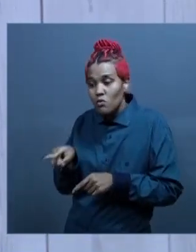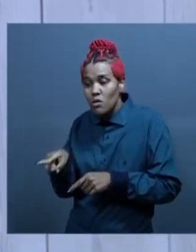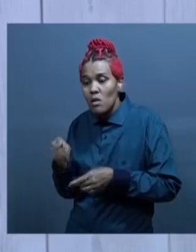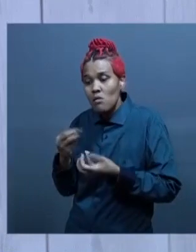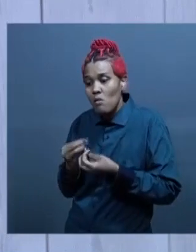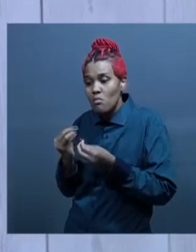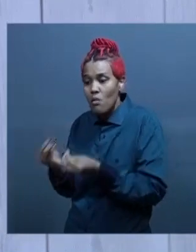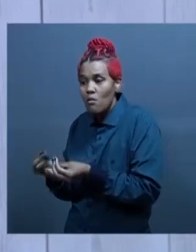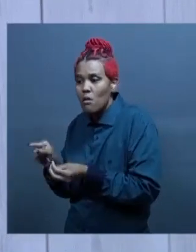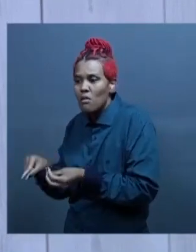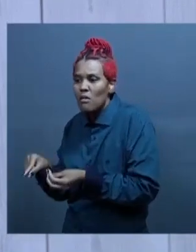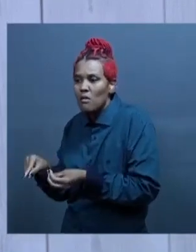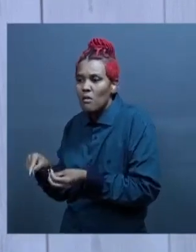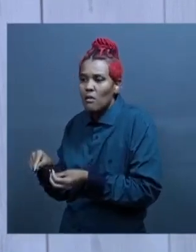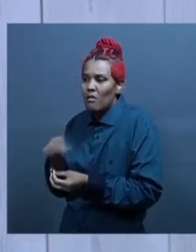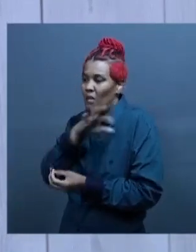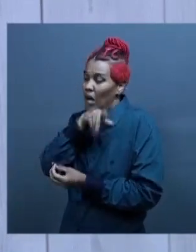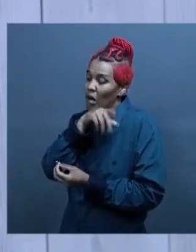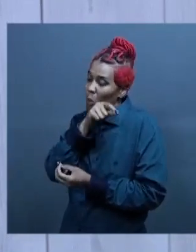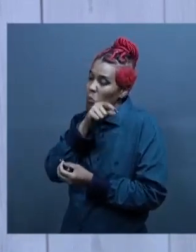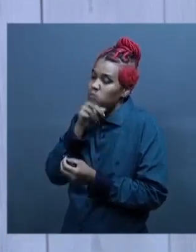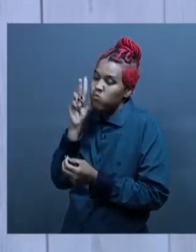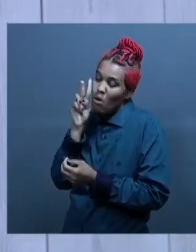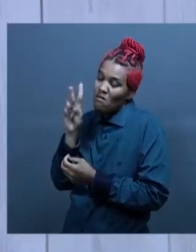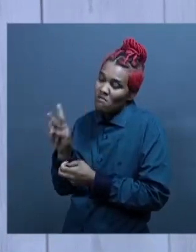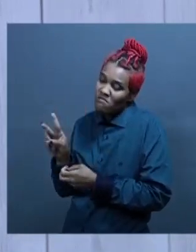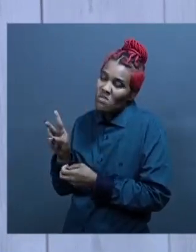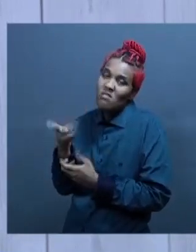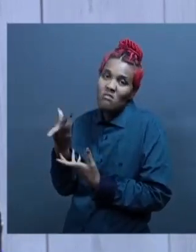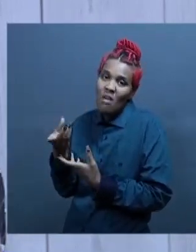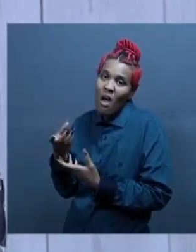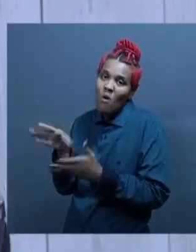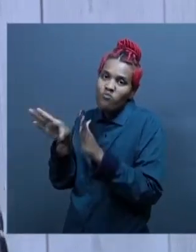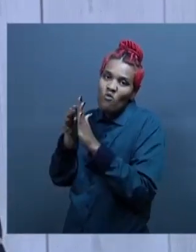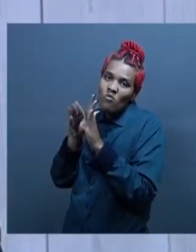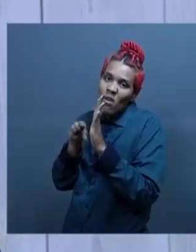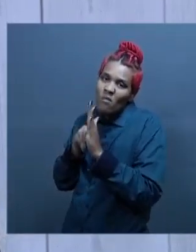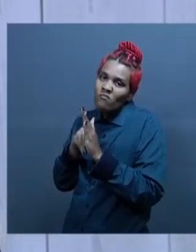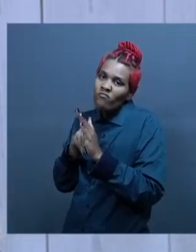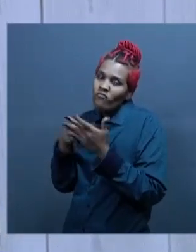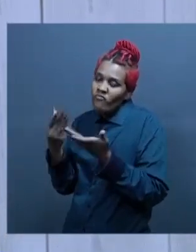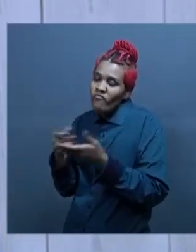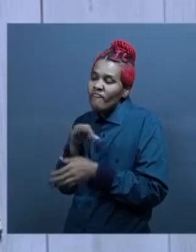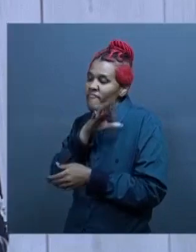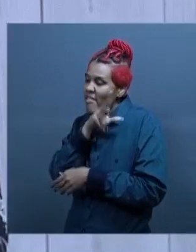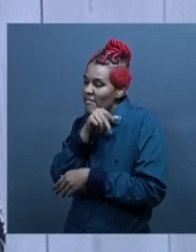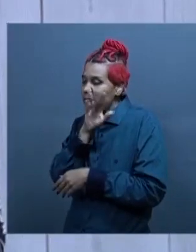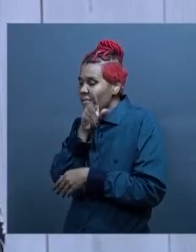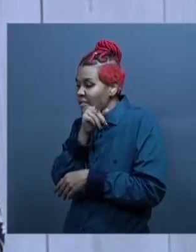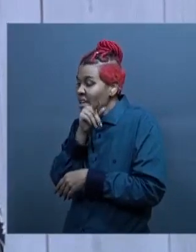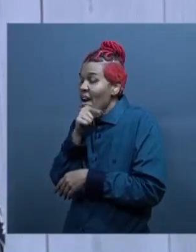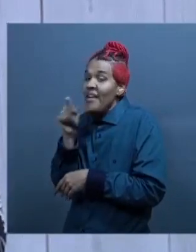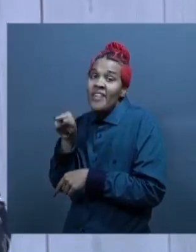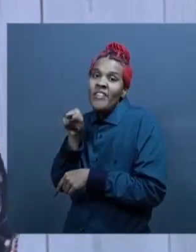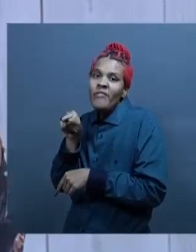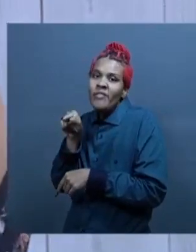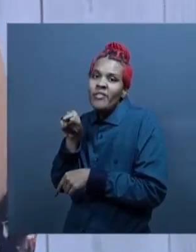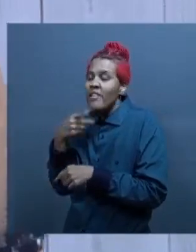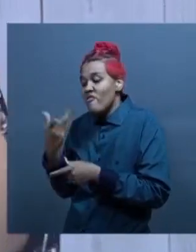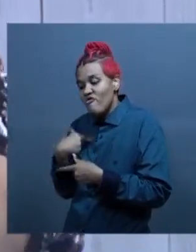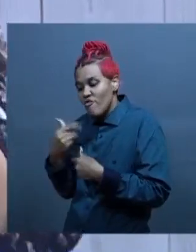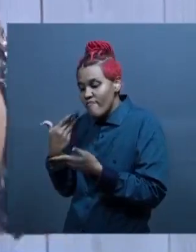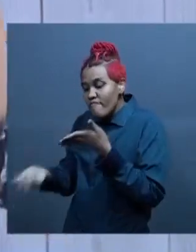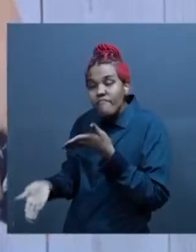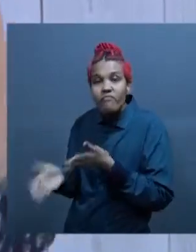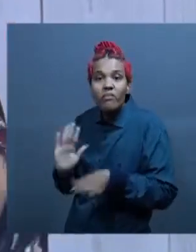visual né do conteúdo a ser comunicado do tom daquela comunicação eu vou perder porque além